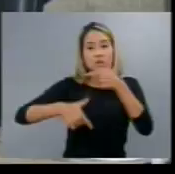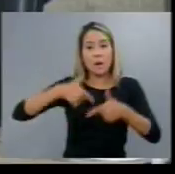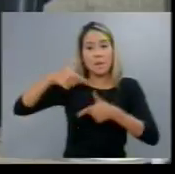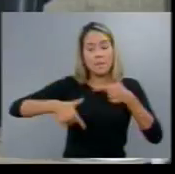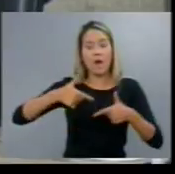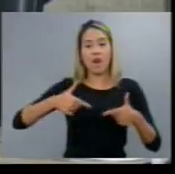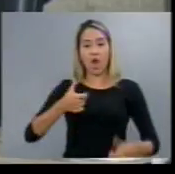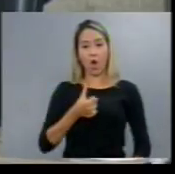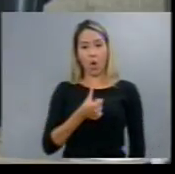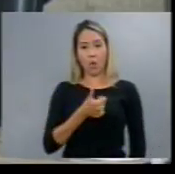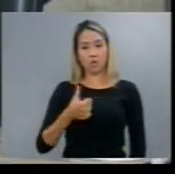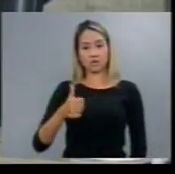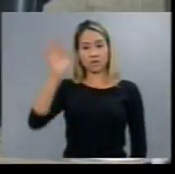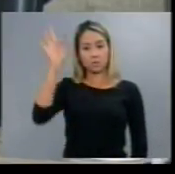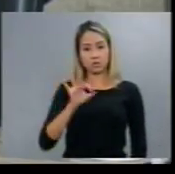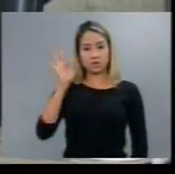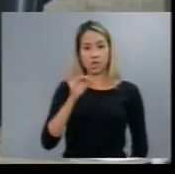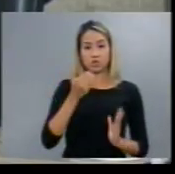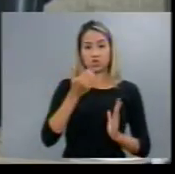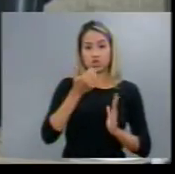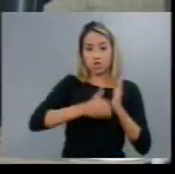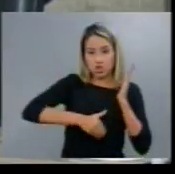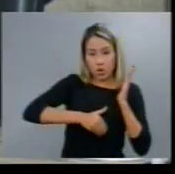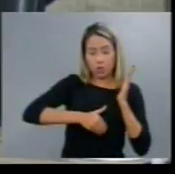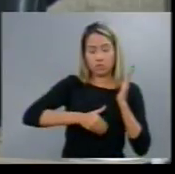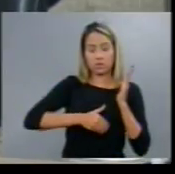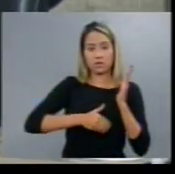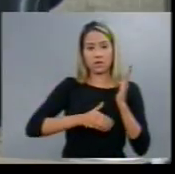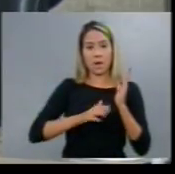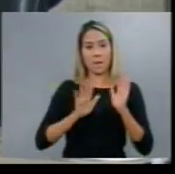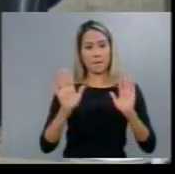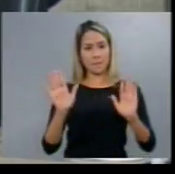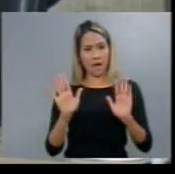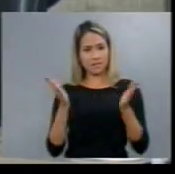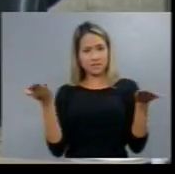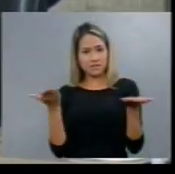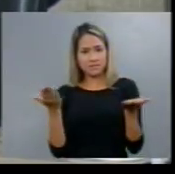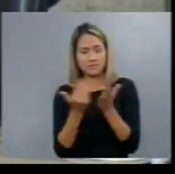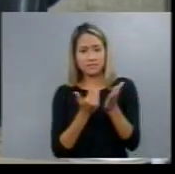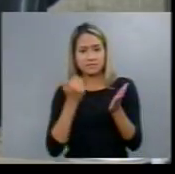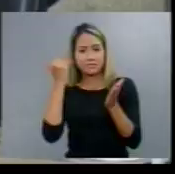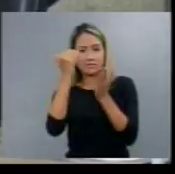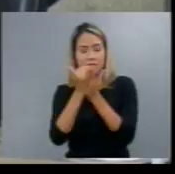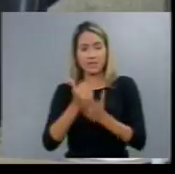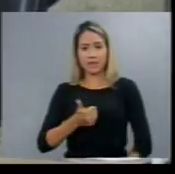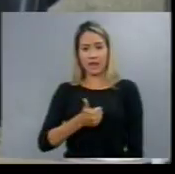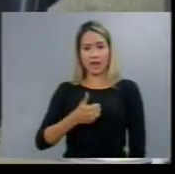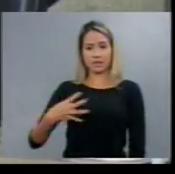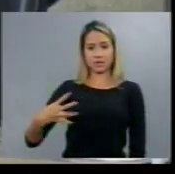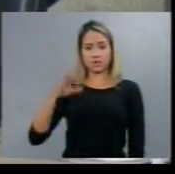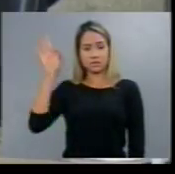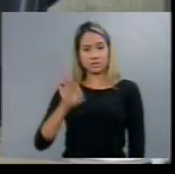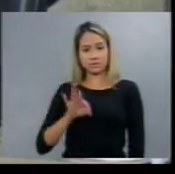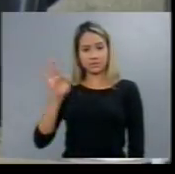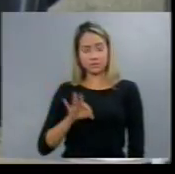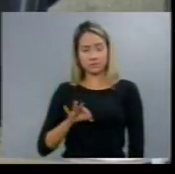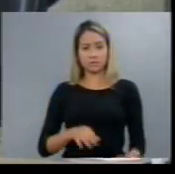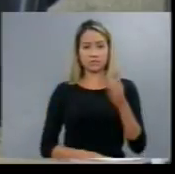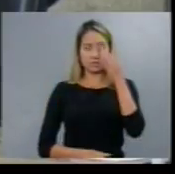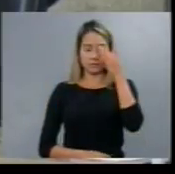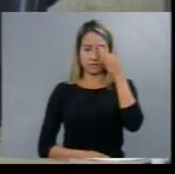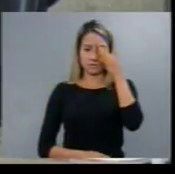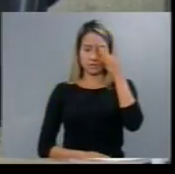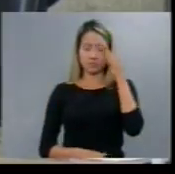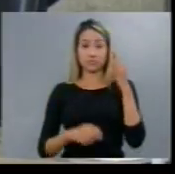cota. Como pode um trabalhador que já contribuiu durante toda a sua vida e que a Previdência está provado, que se